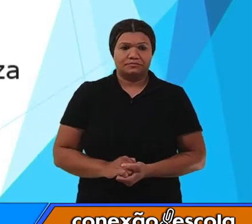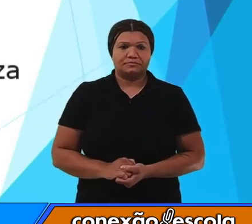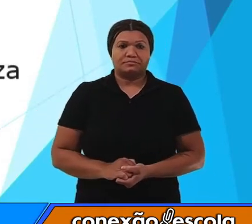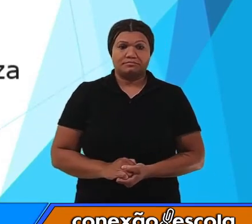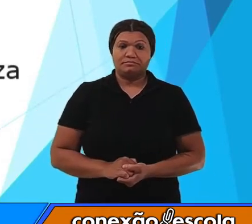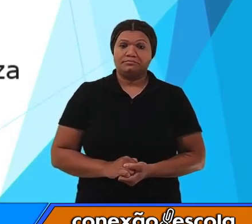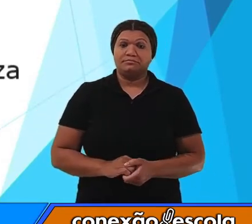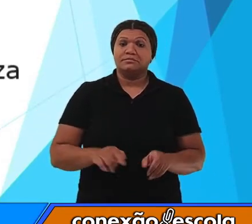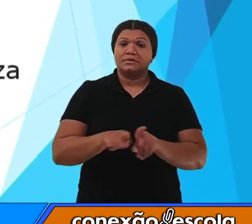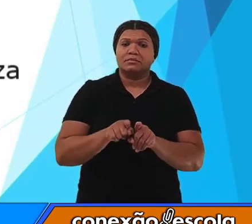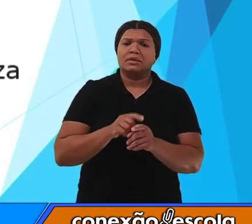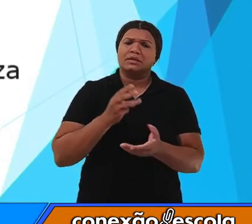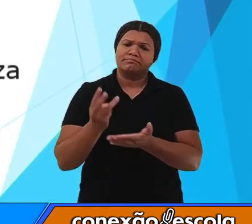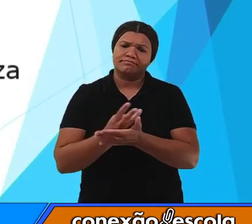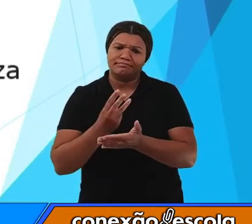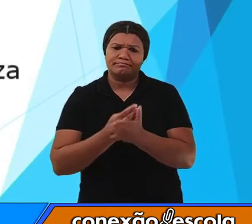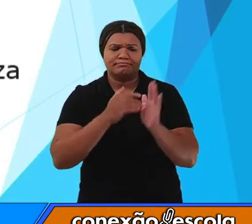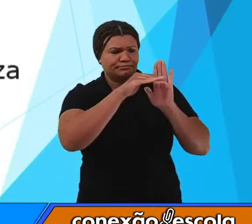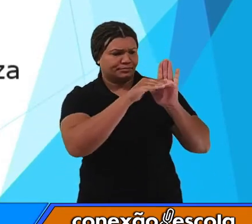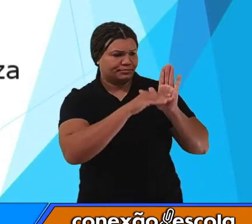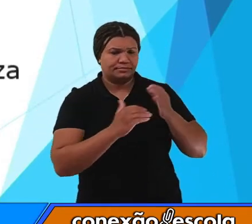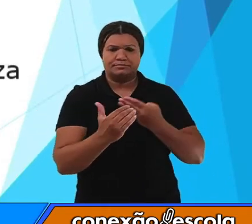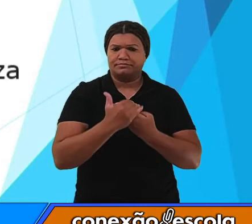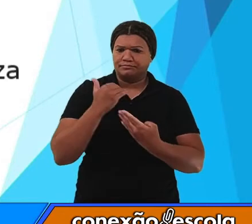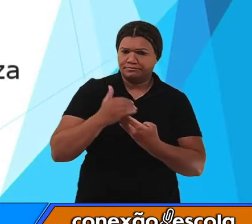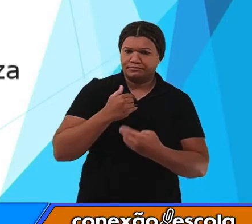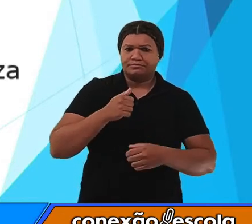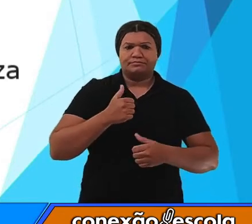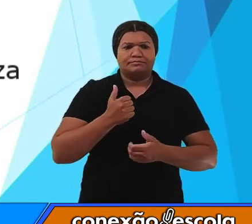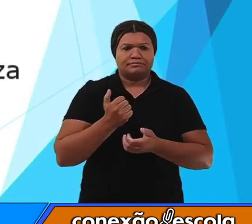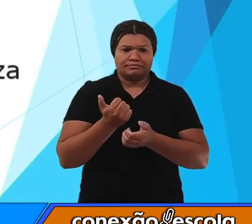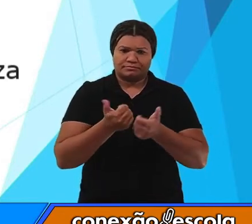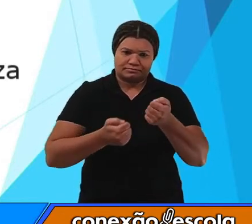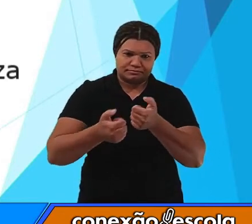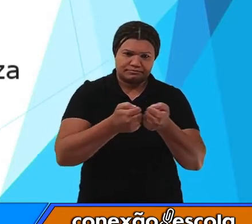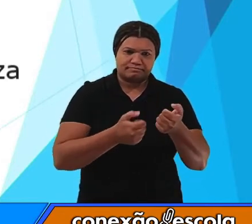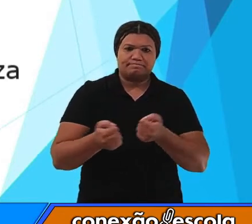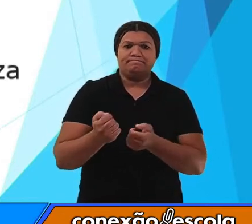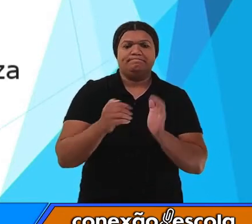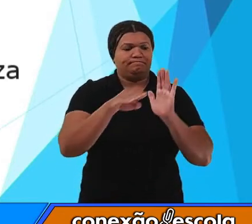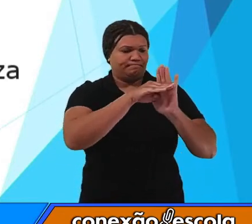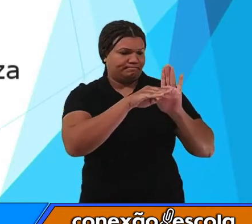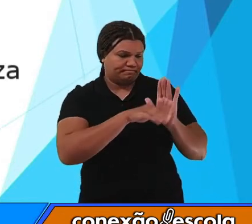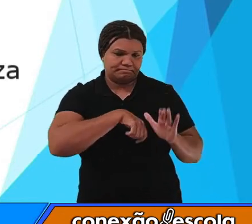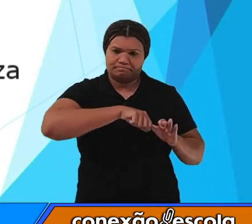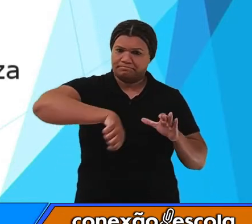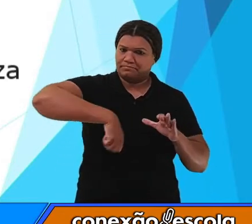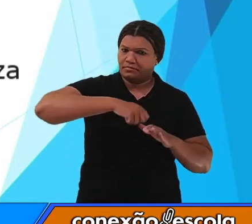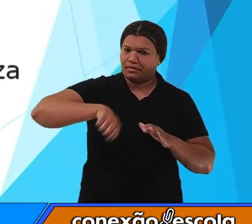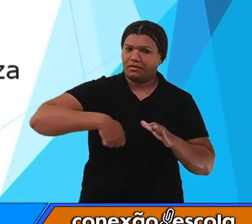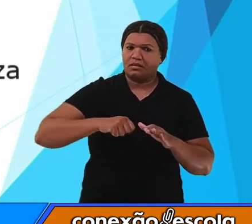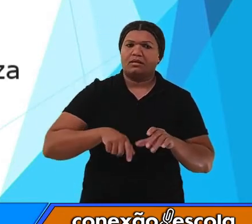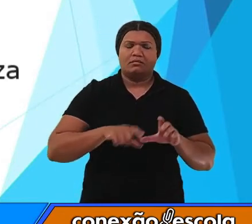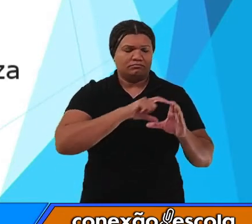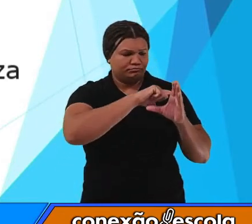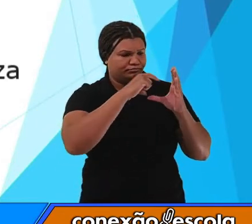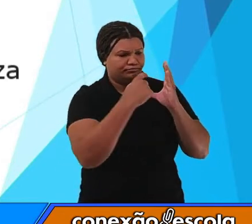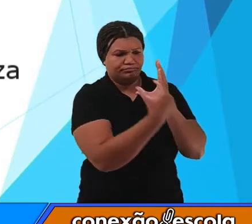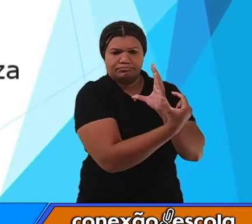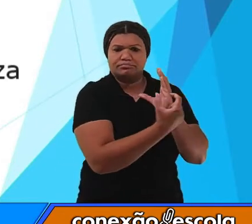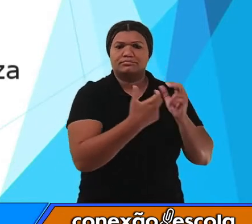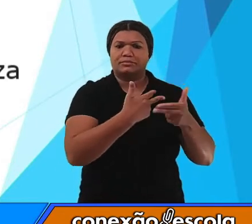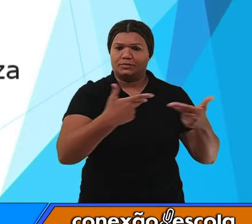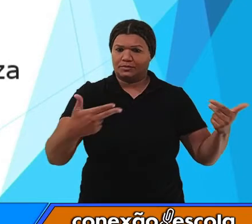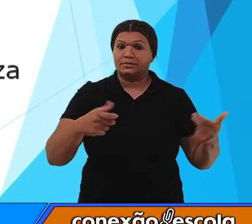Manuais de eletrodomésticos, jogos eletrônicos, receitas culinárias, rótulos de embalagem